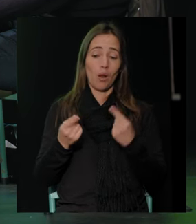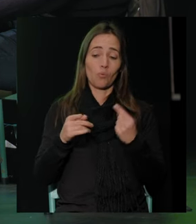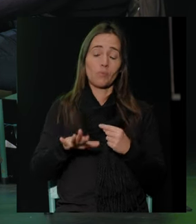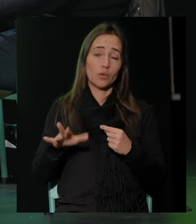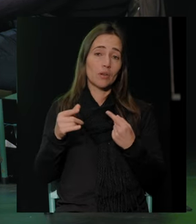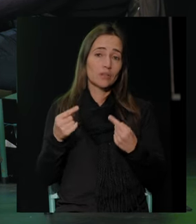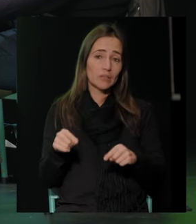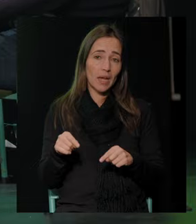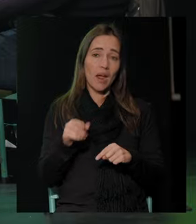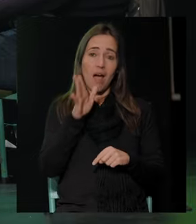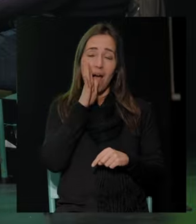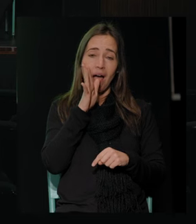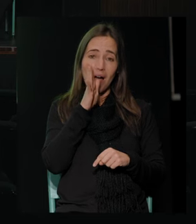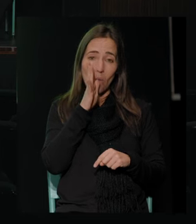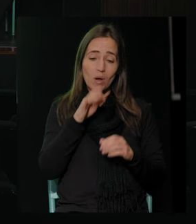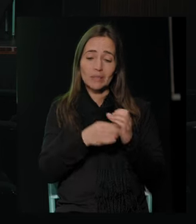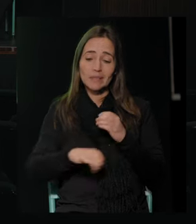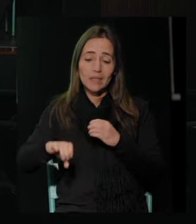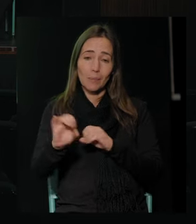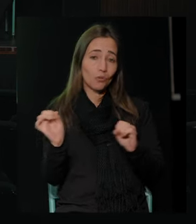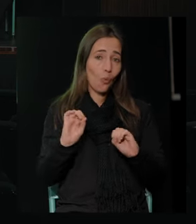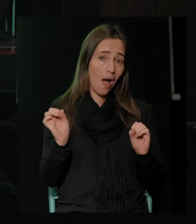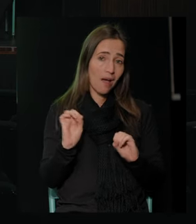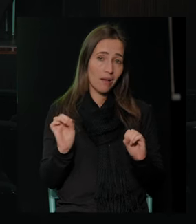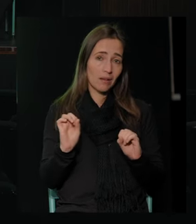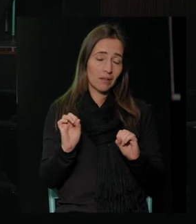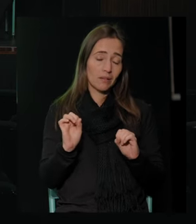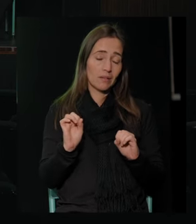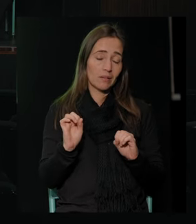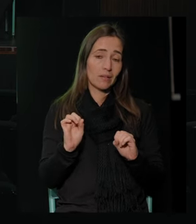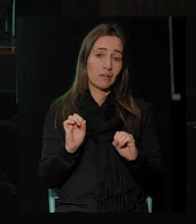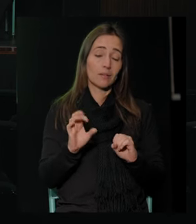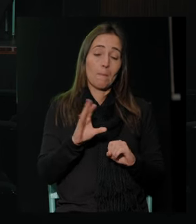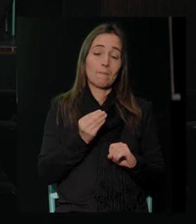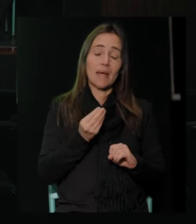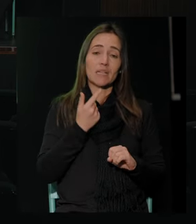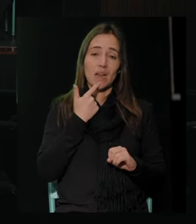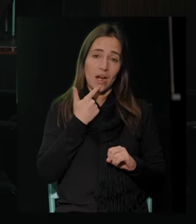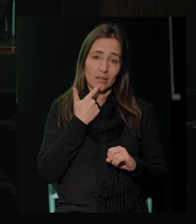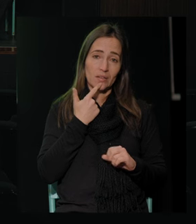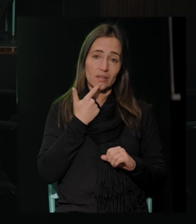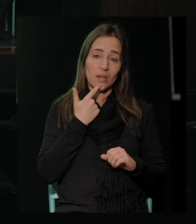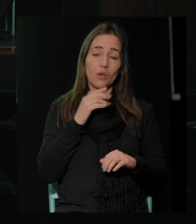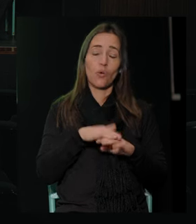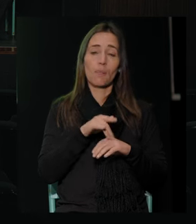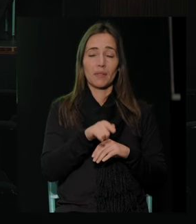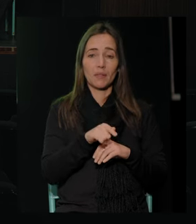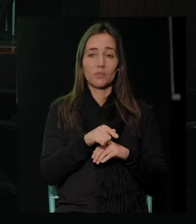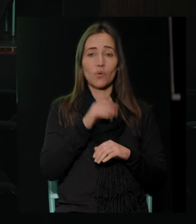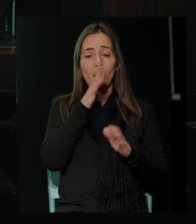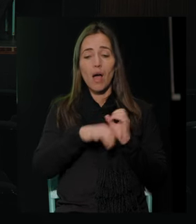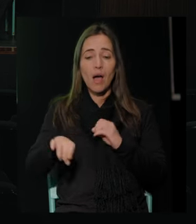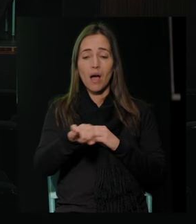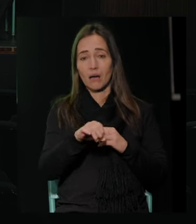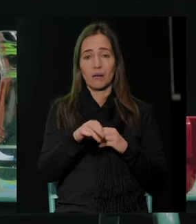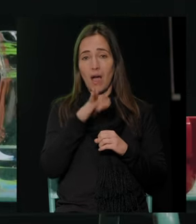há água potável ou saneamento, portanto, e serão as mais caras e por isso é que ainda não são servidas desses serviços